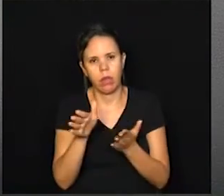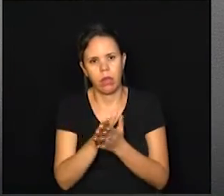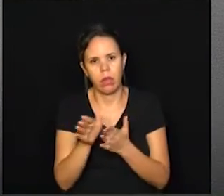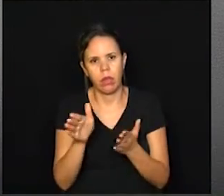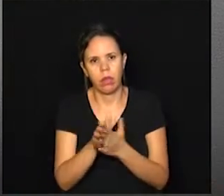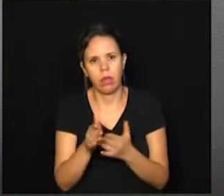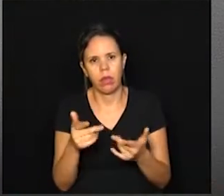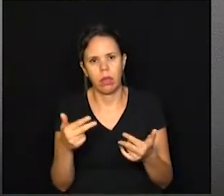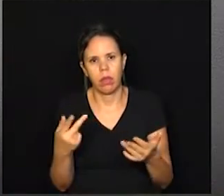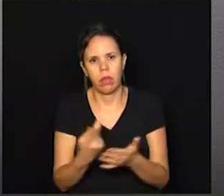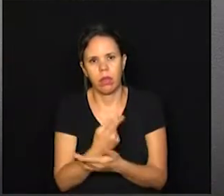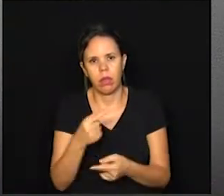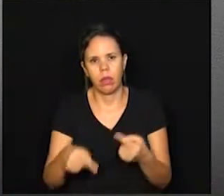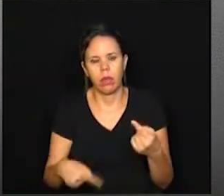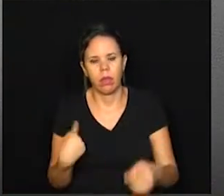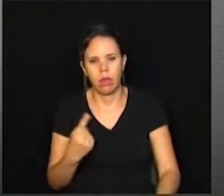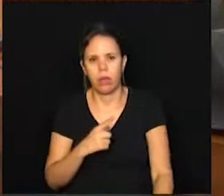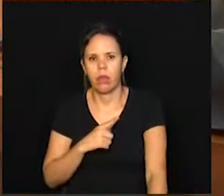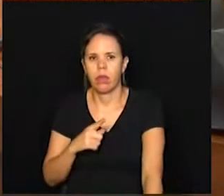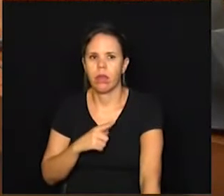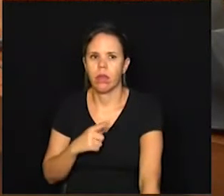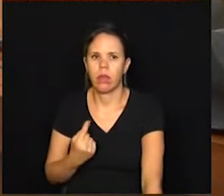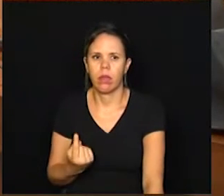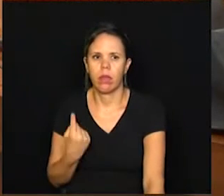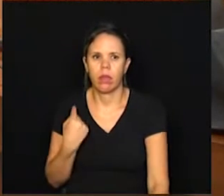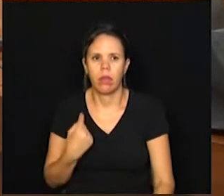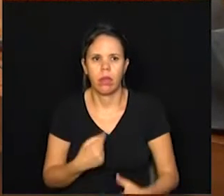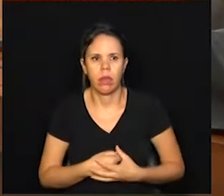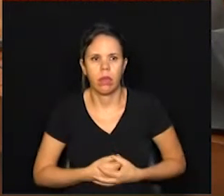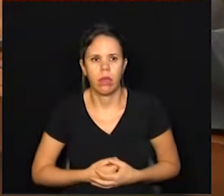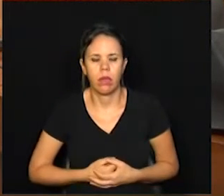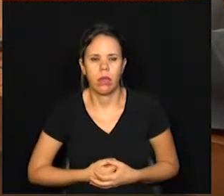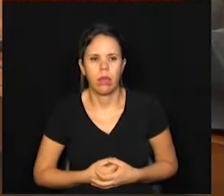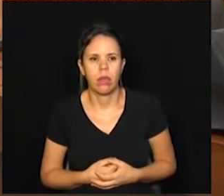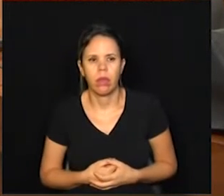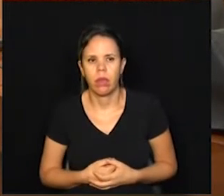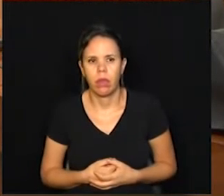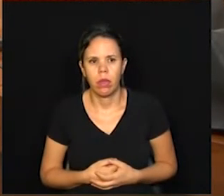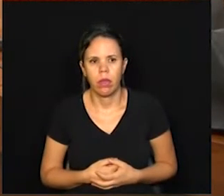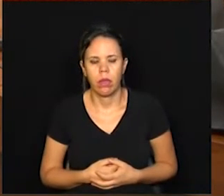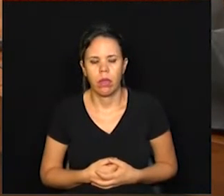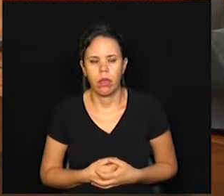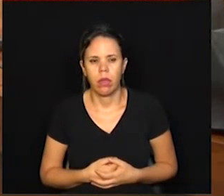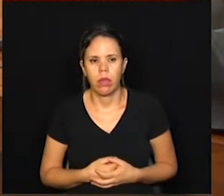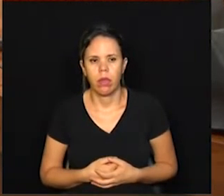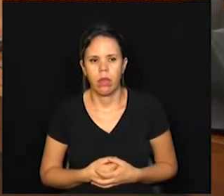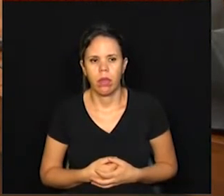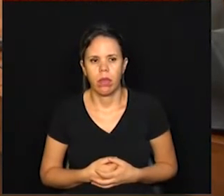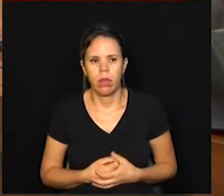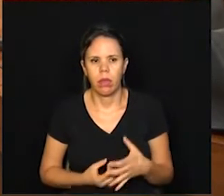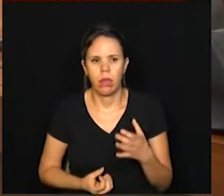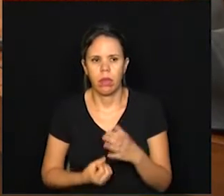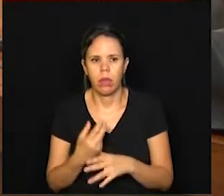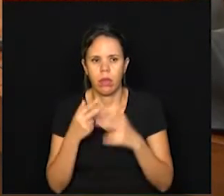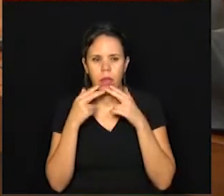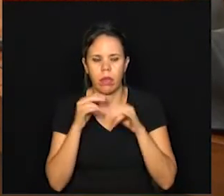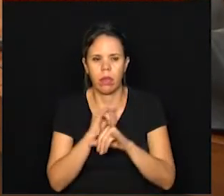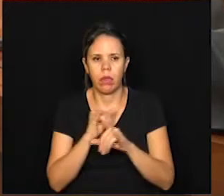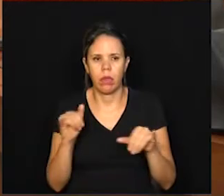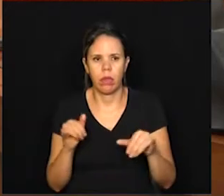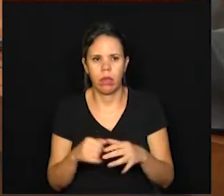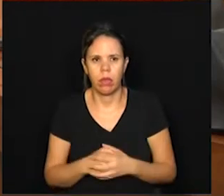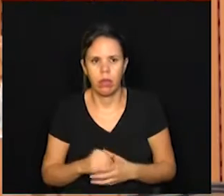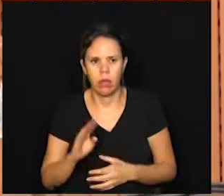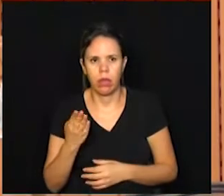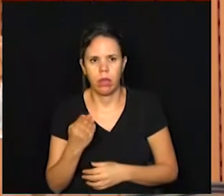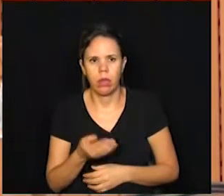de incorreção? Nós tivemos um caso recente de termos gerado uma notícia